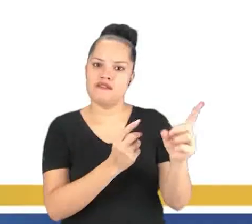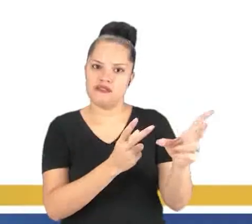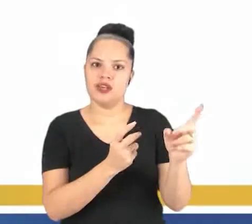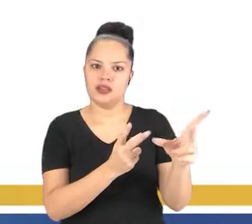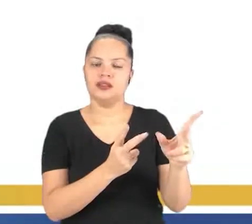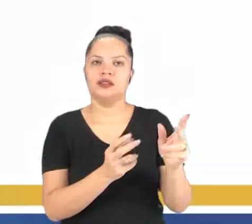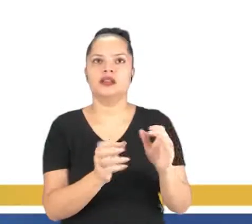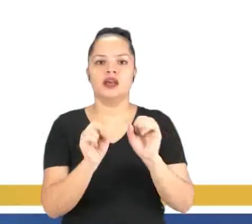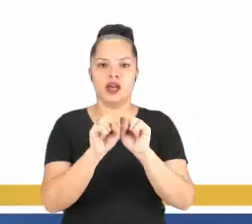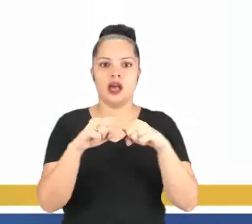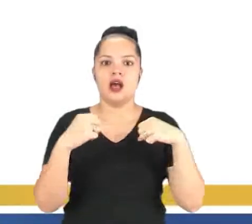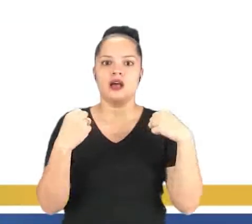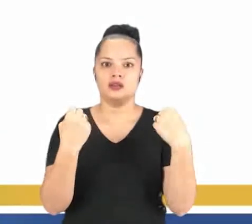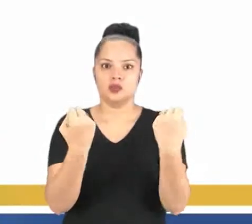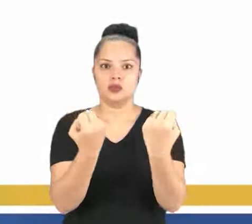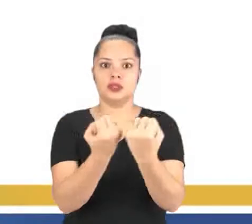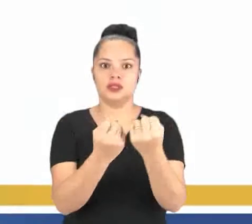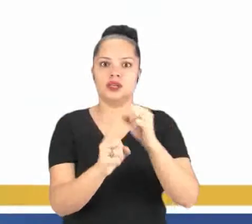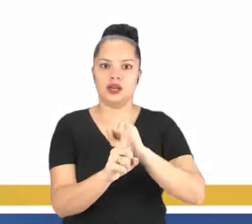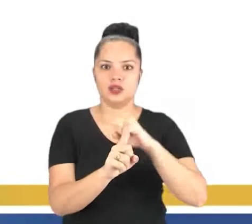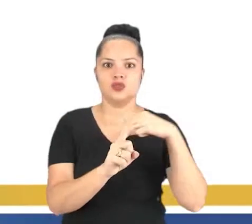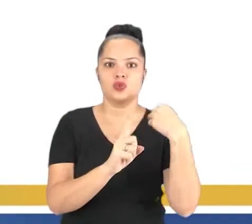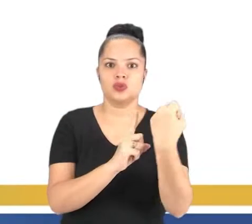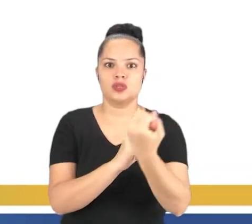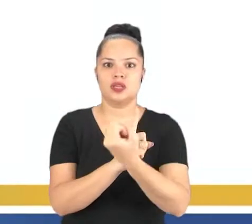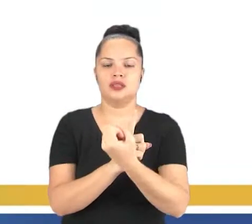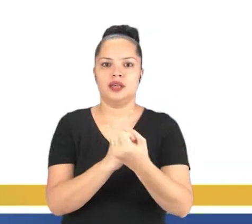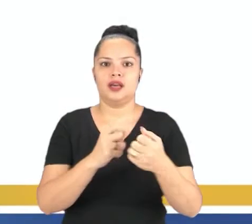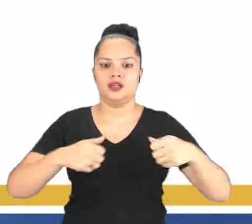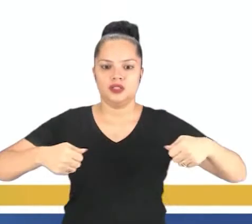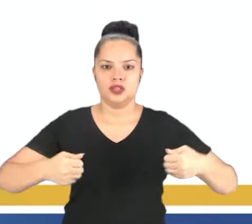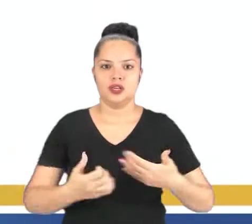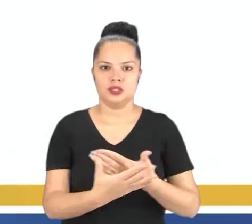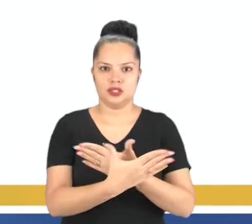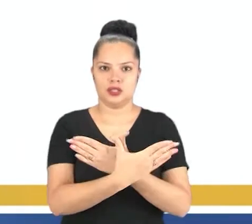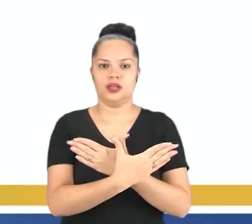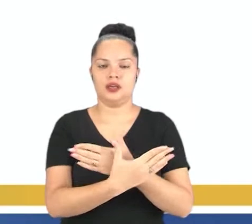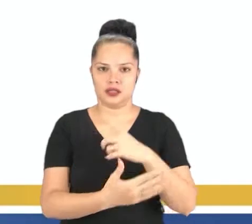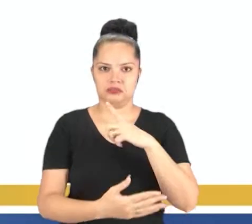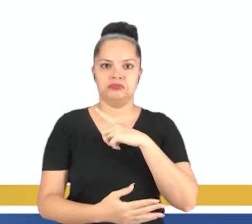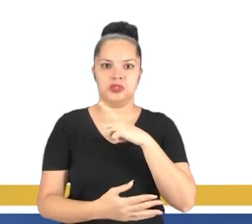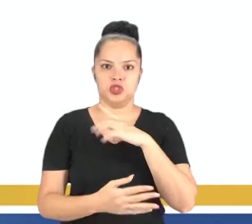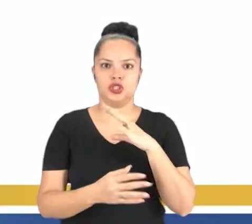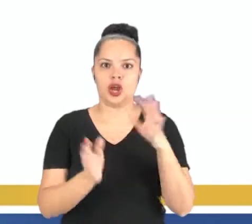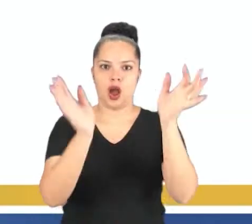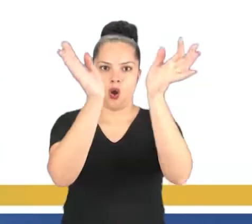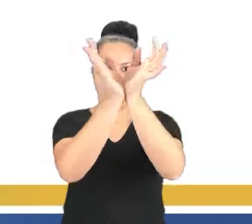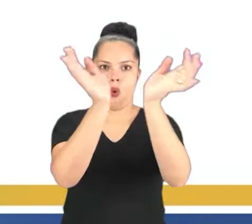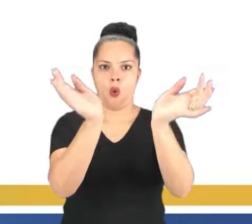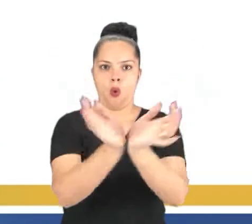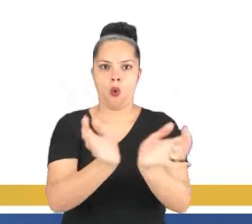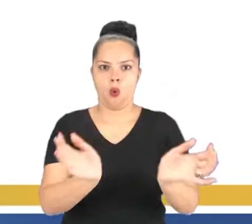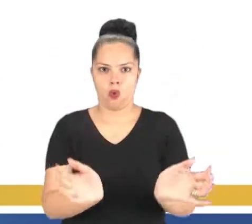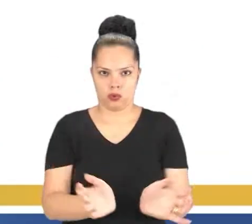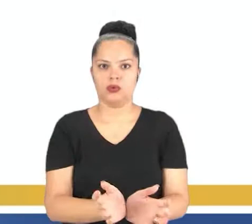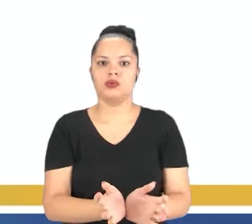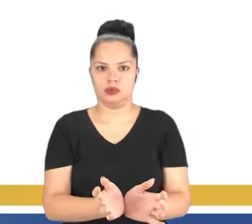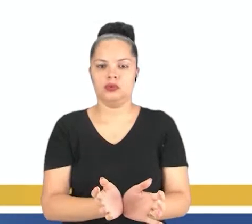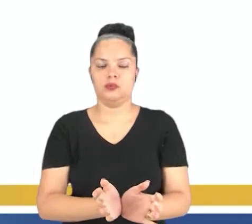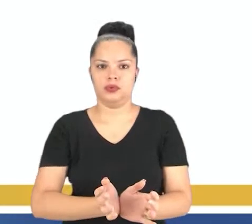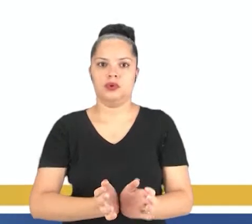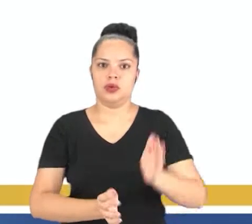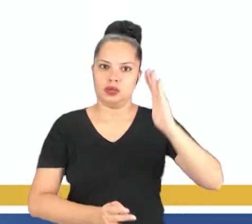sociedade Asteca tá eles formavam a sociedade e hierarquizada ou seja elas tinham camadas sociais tá